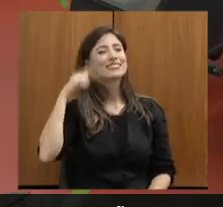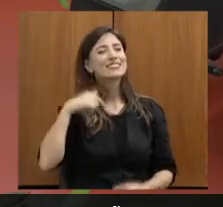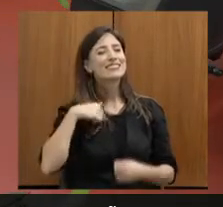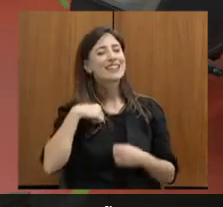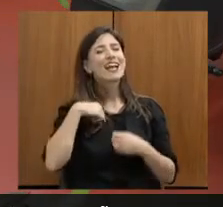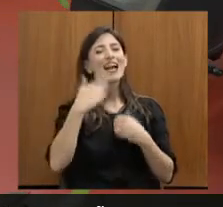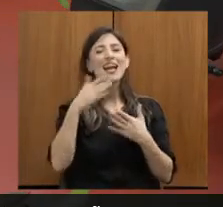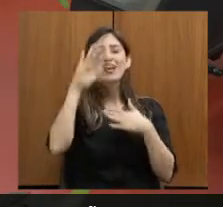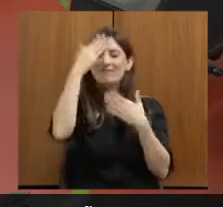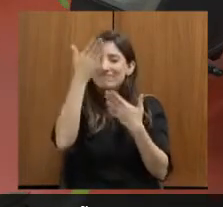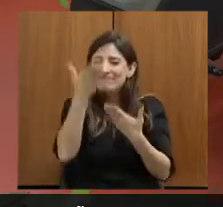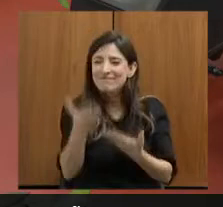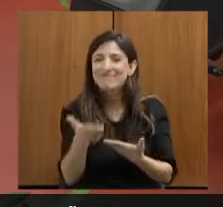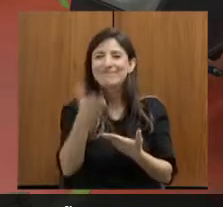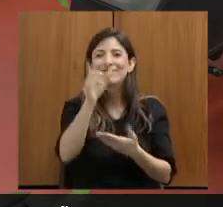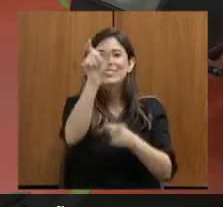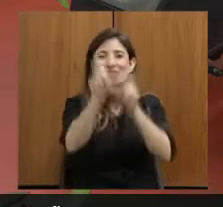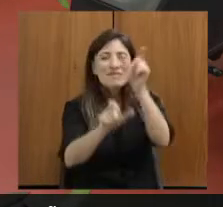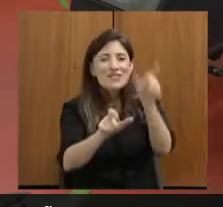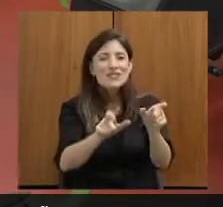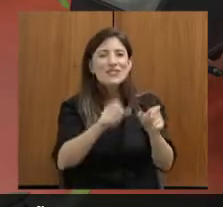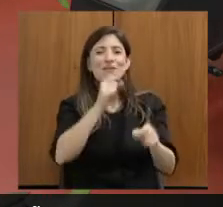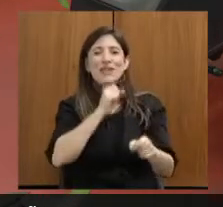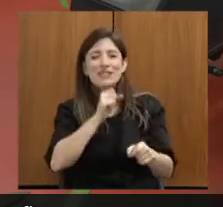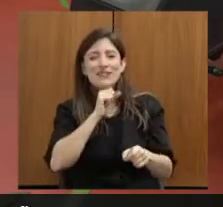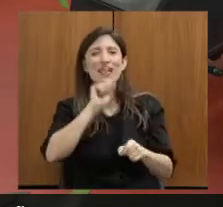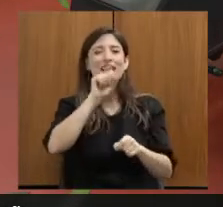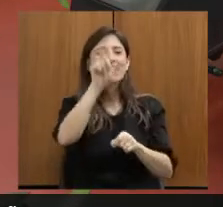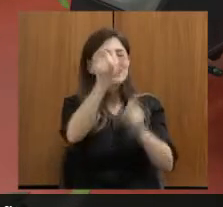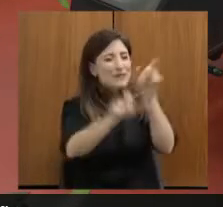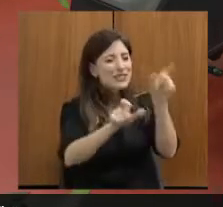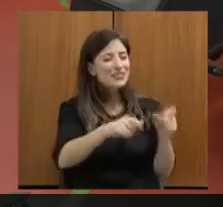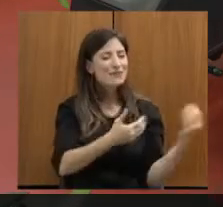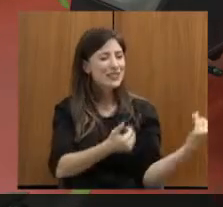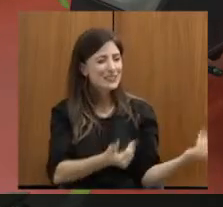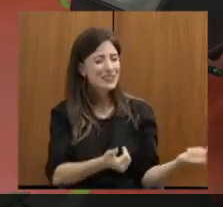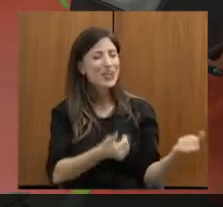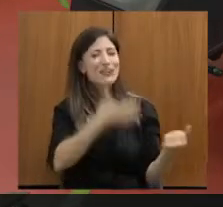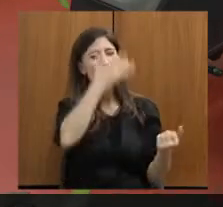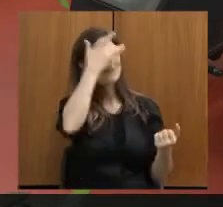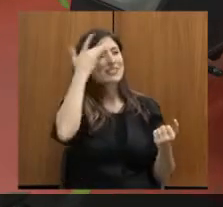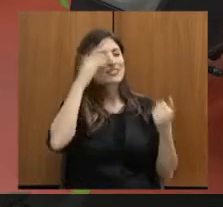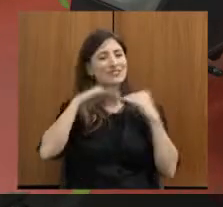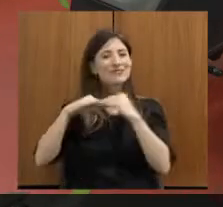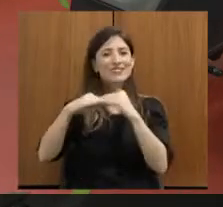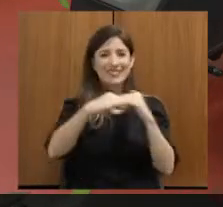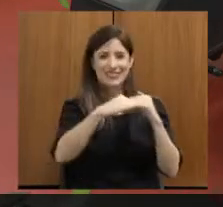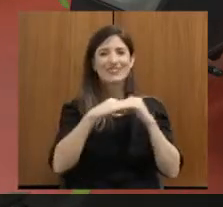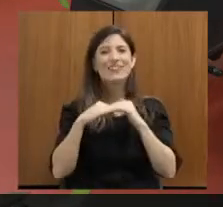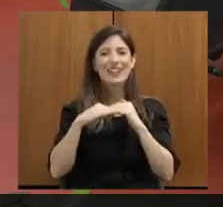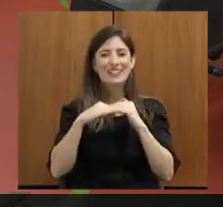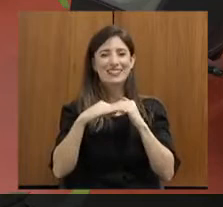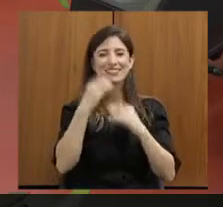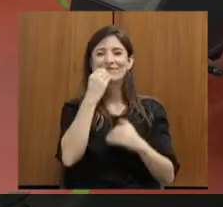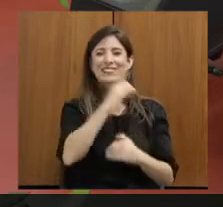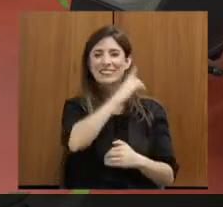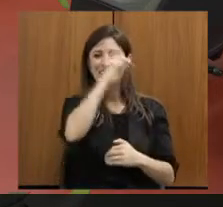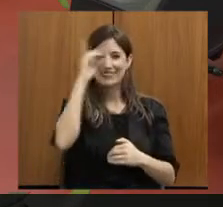mais novos e meus iguais é bom gente essa